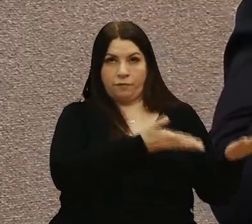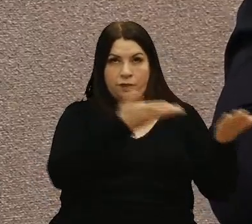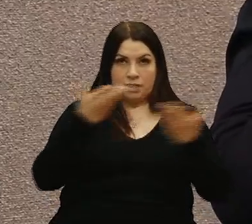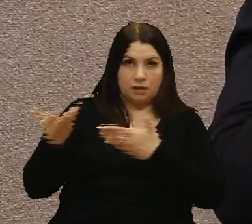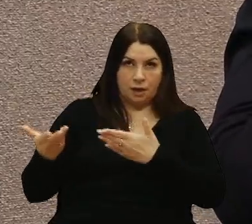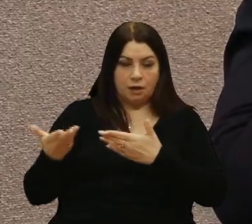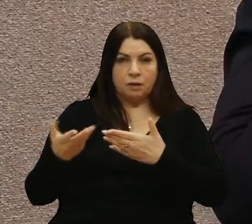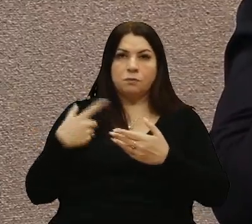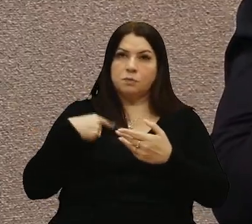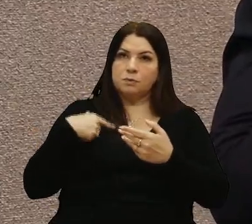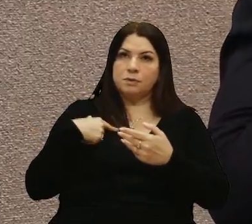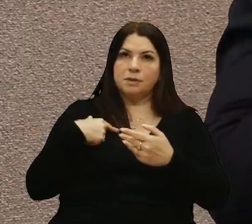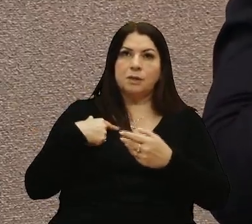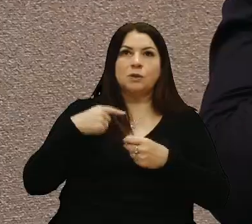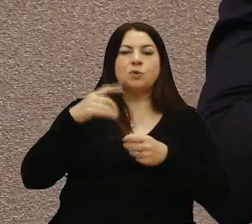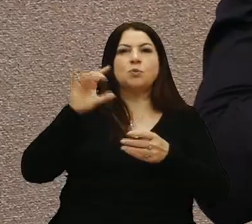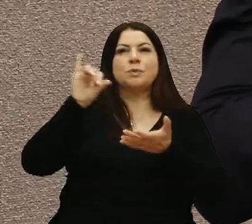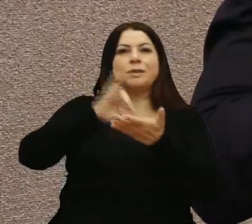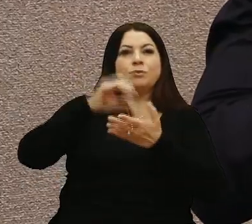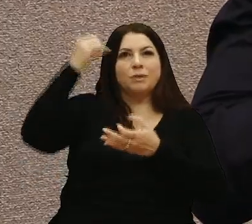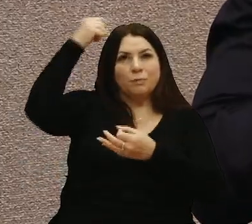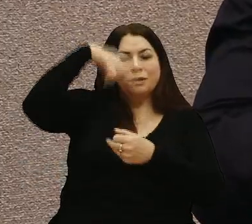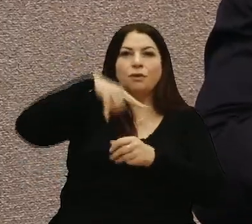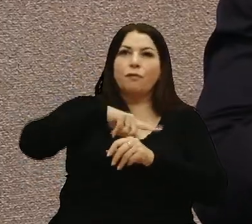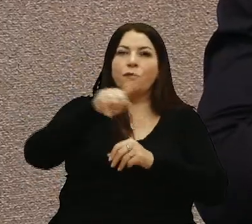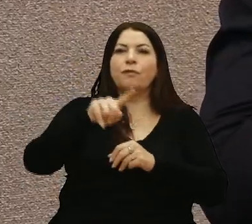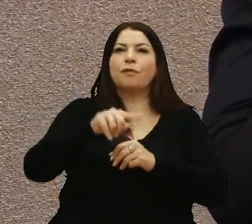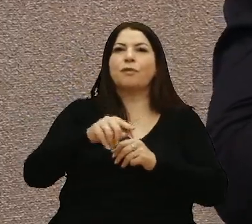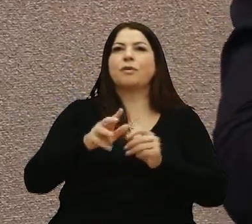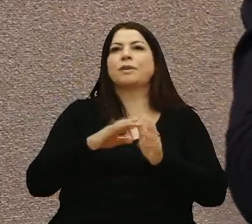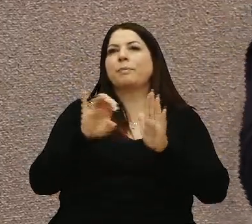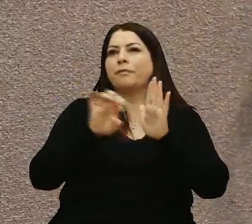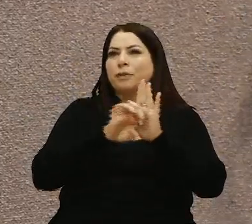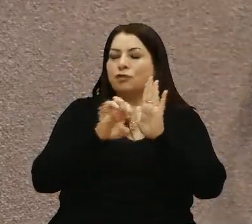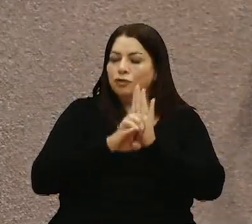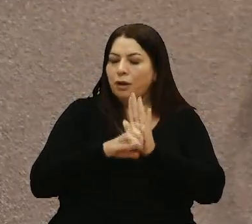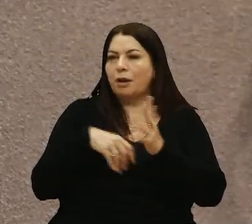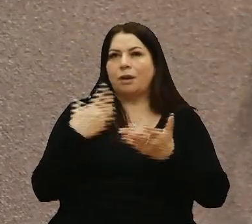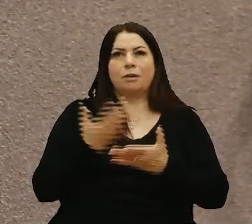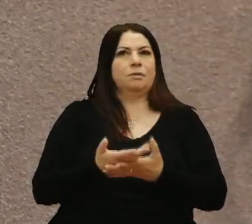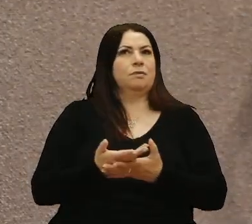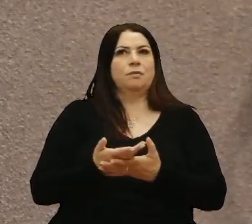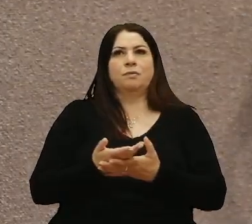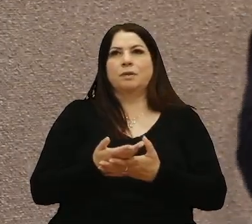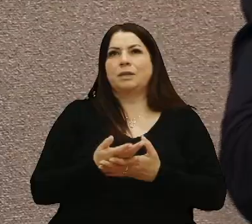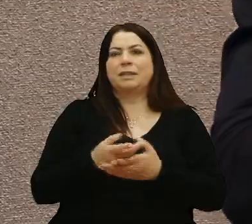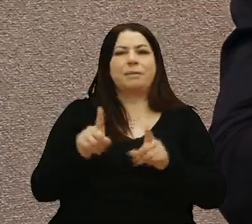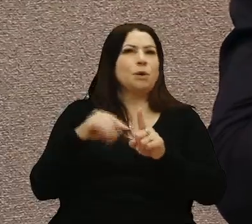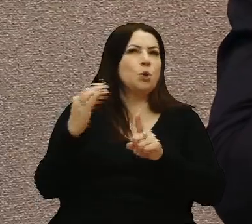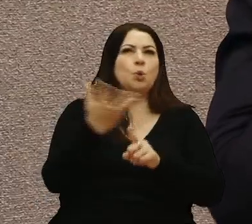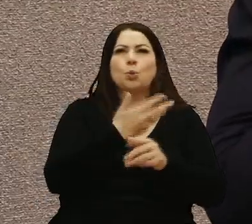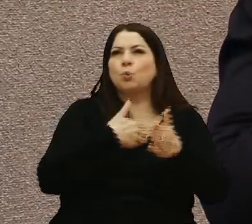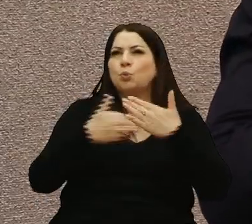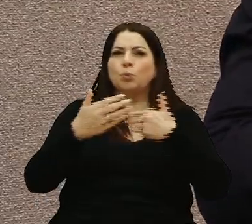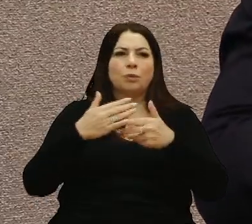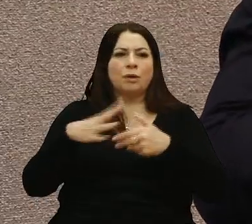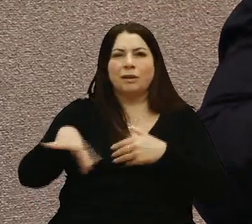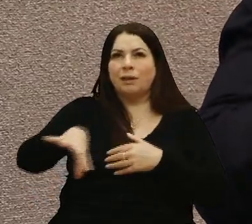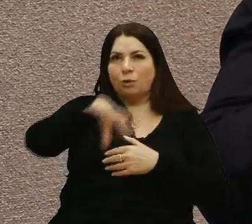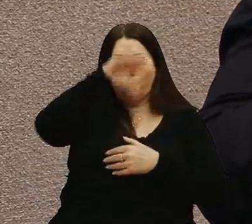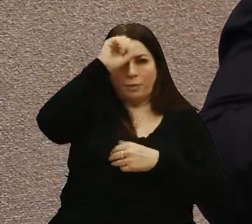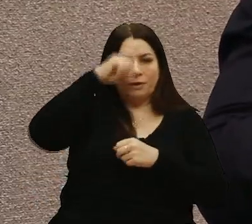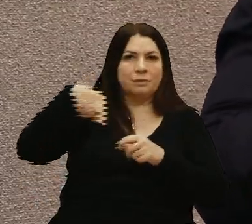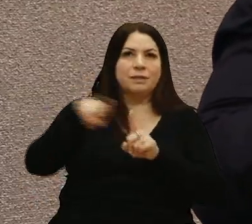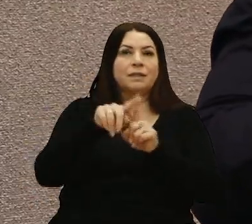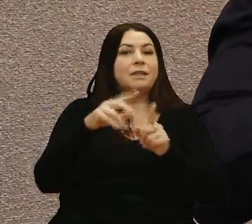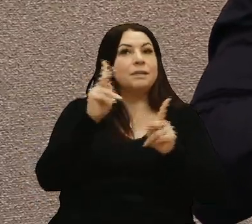me convidam, centro espírita eu vou em culto evangélico, eu vou no centro de Umbanda, eu vou em qualquer lugar.